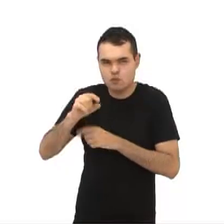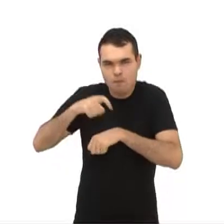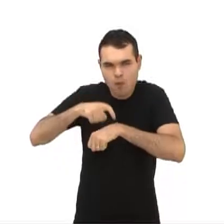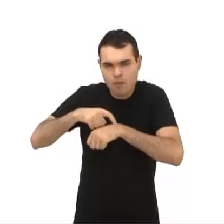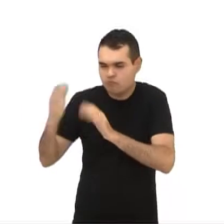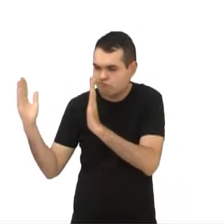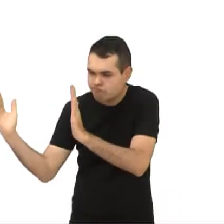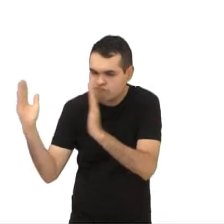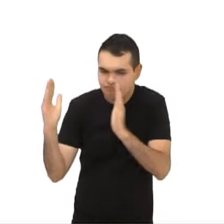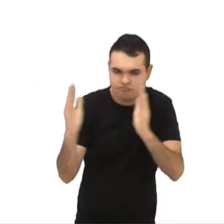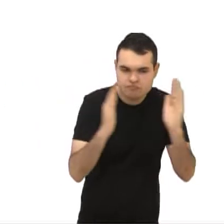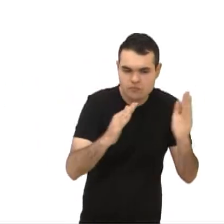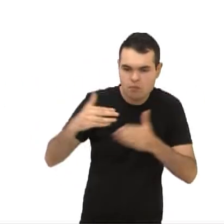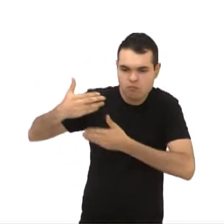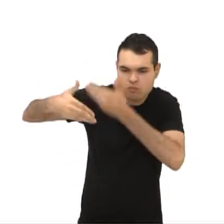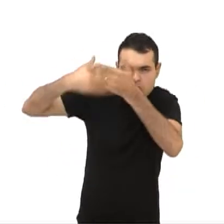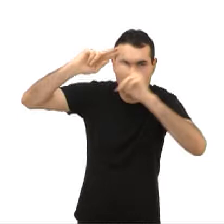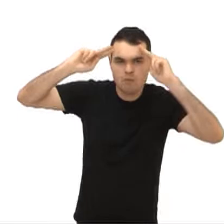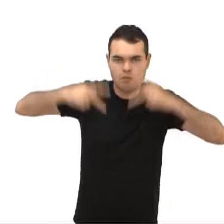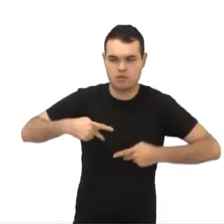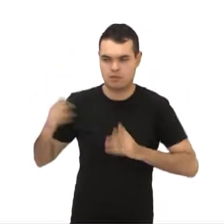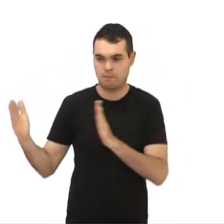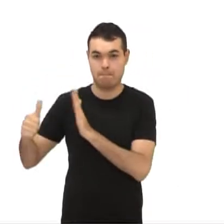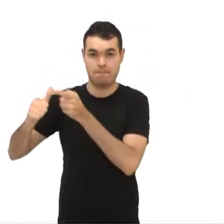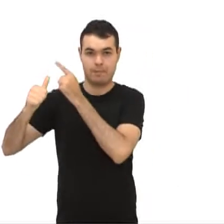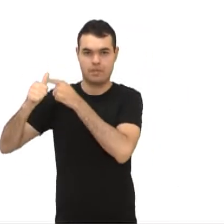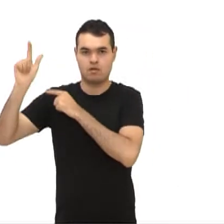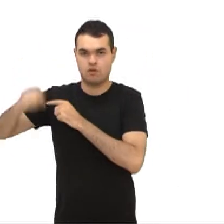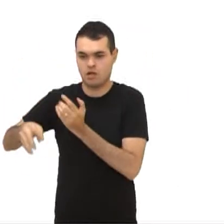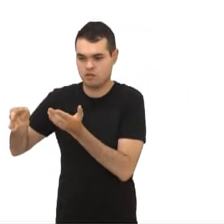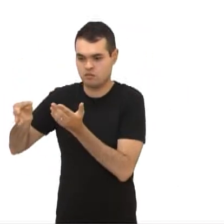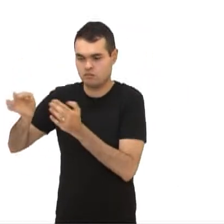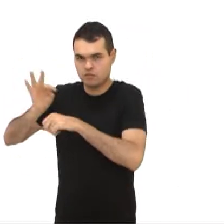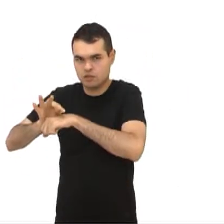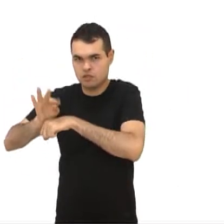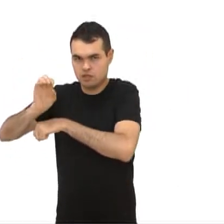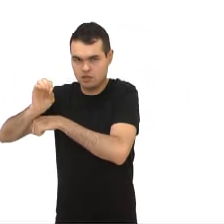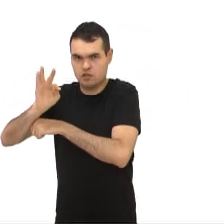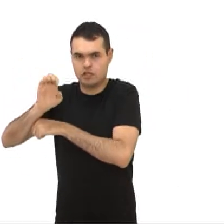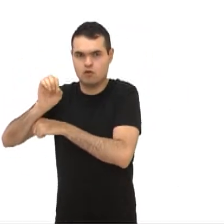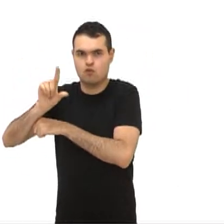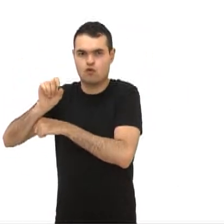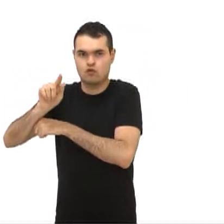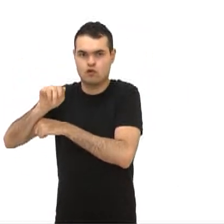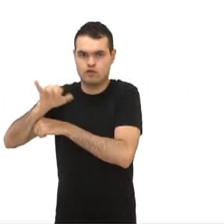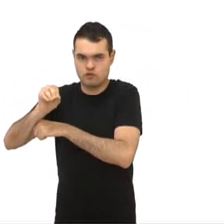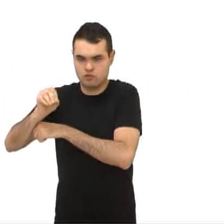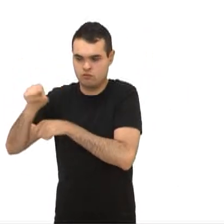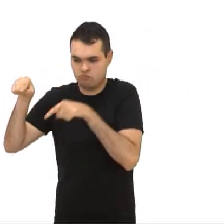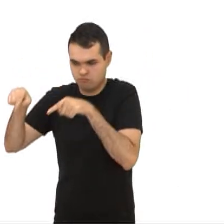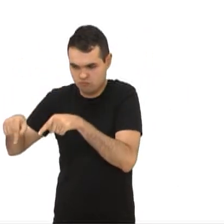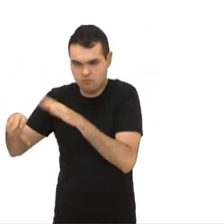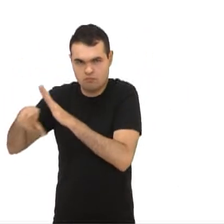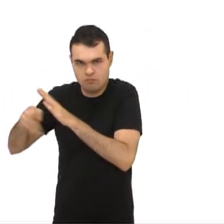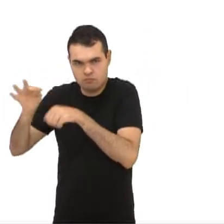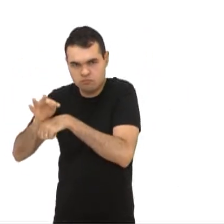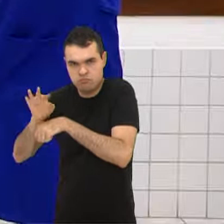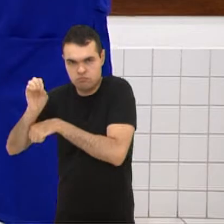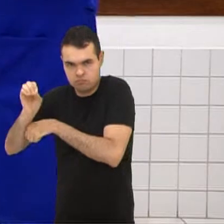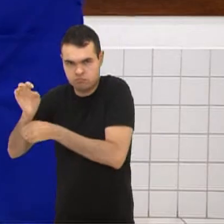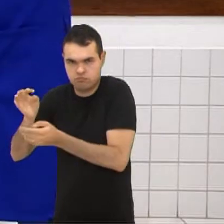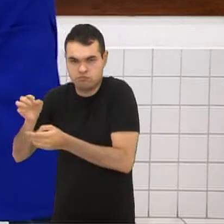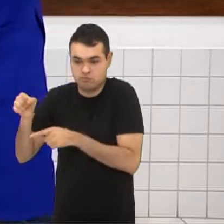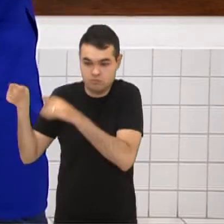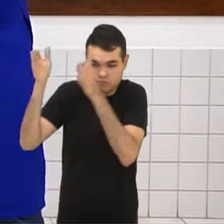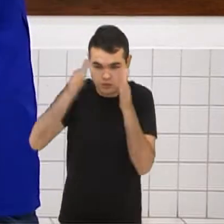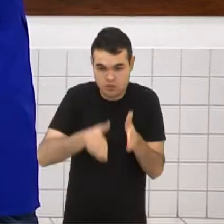vamos começar a ver aqui o estado teológico, o metafísico e o positivo, né, Fábio? Isso, são 3, a lei dos